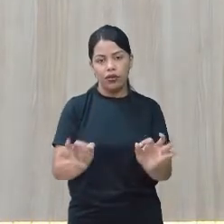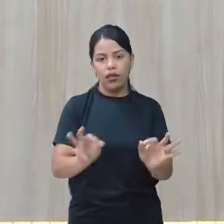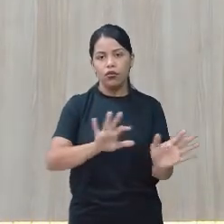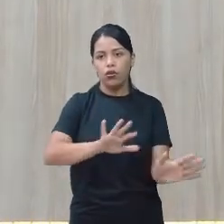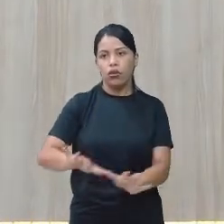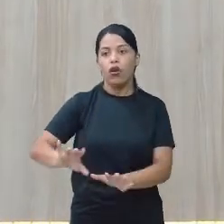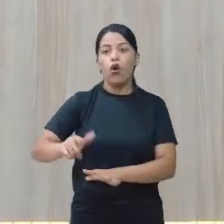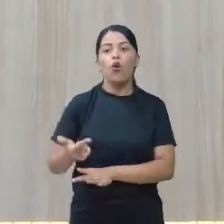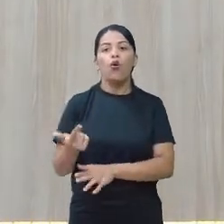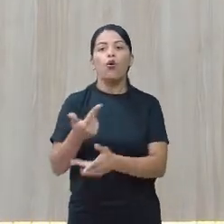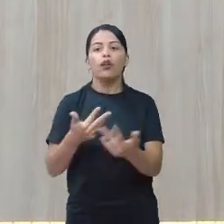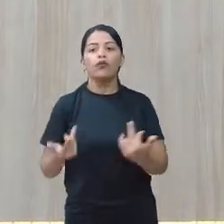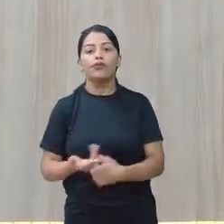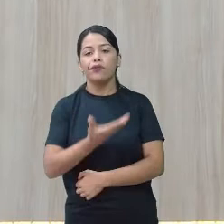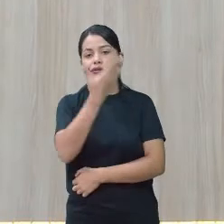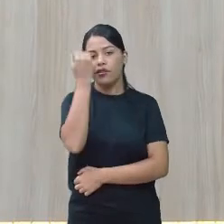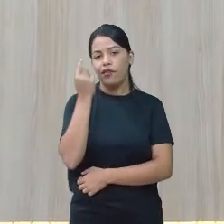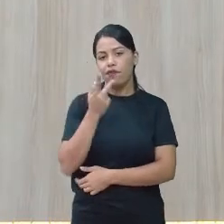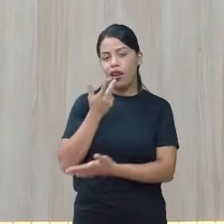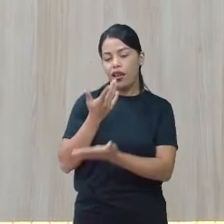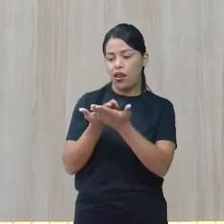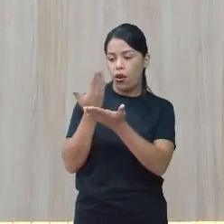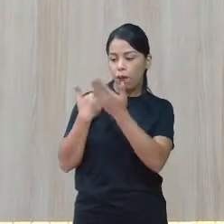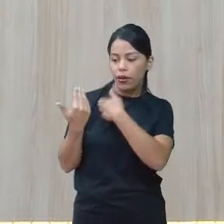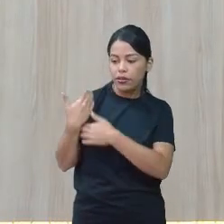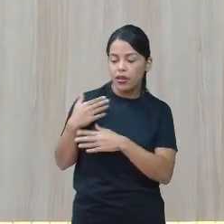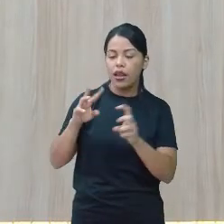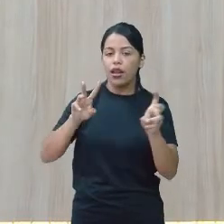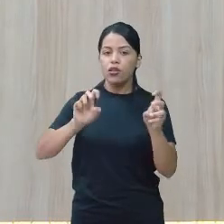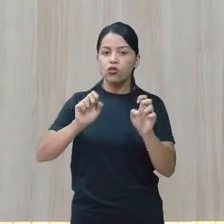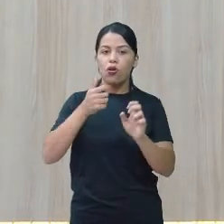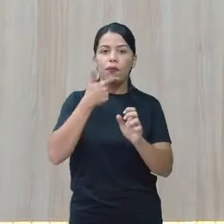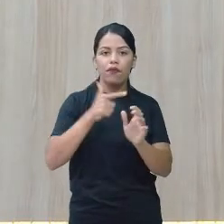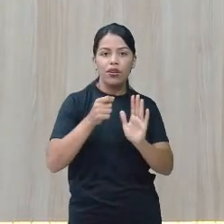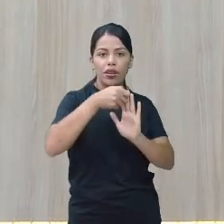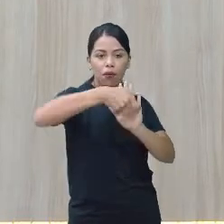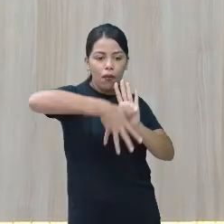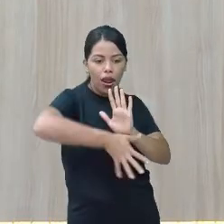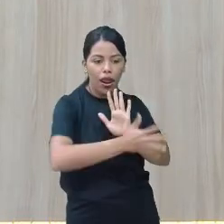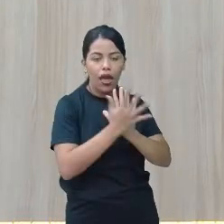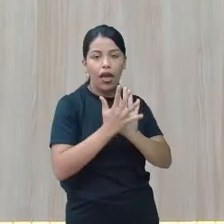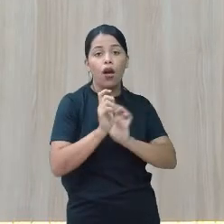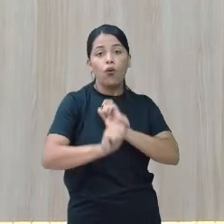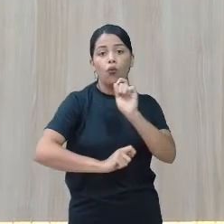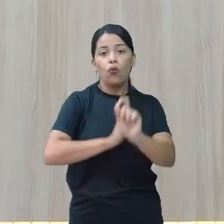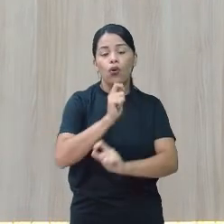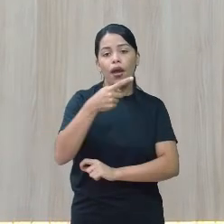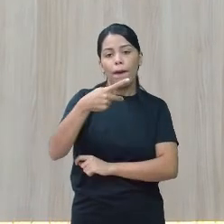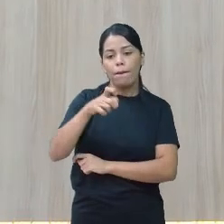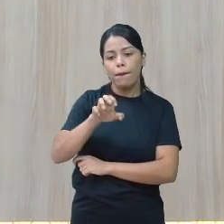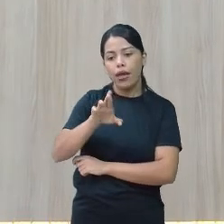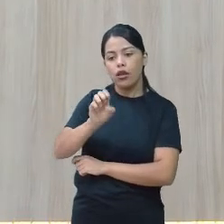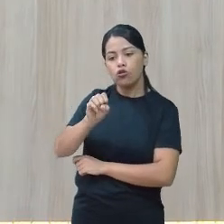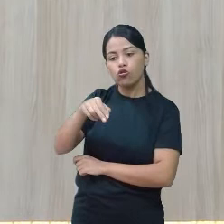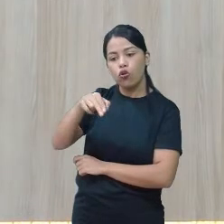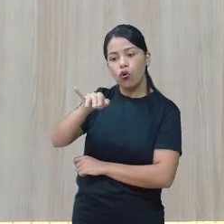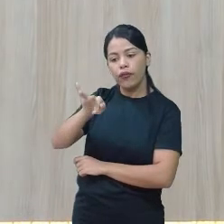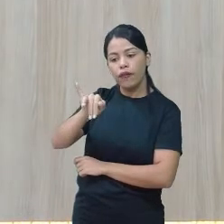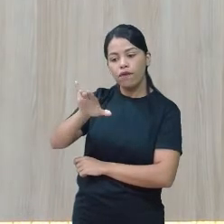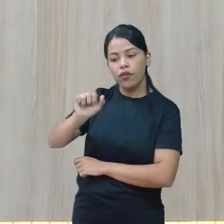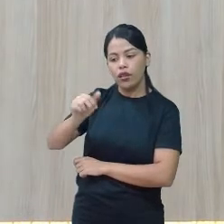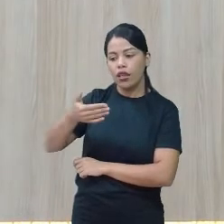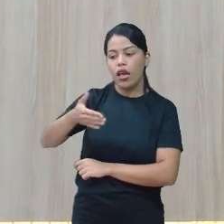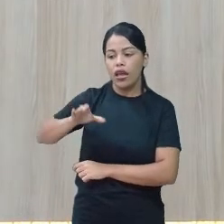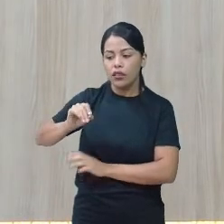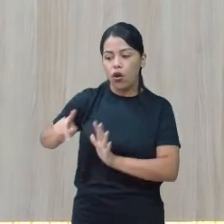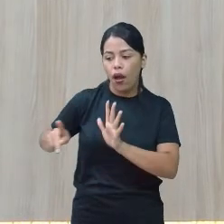que eu esqueci de dizer na aula passada sobre as figuras de linguagem é que a personificação, né, que é essa característica